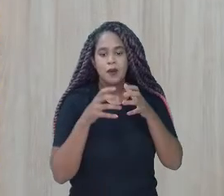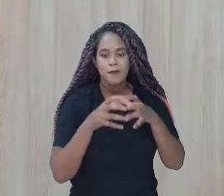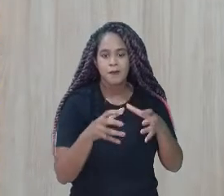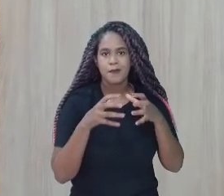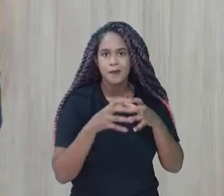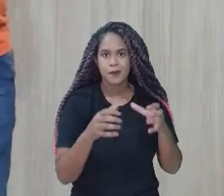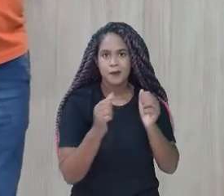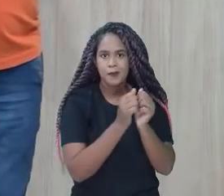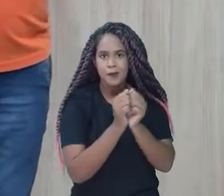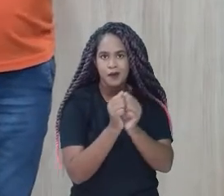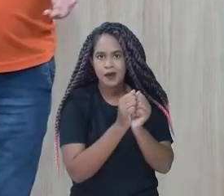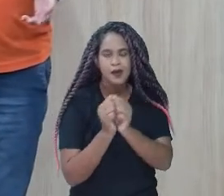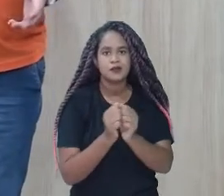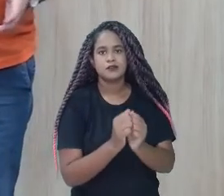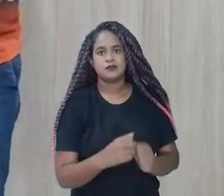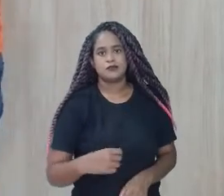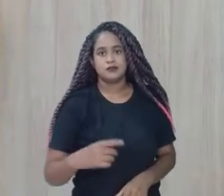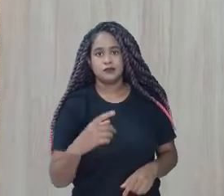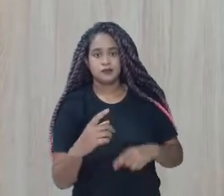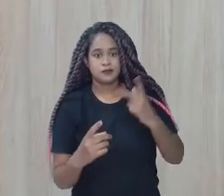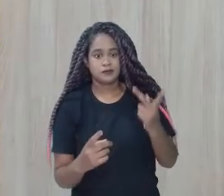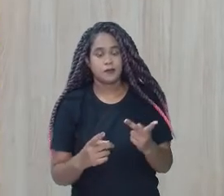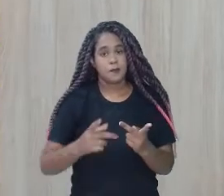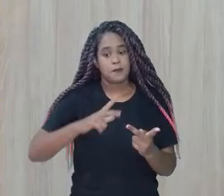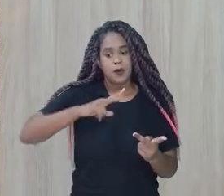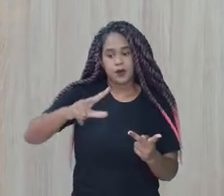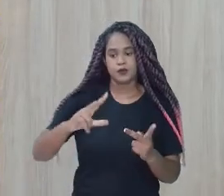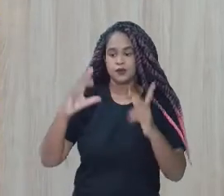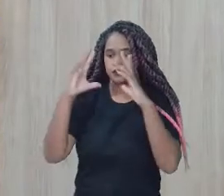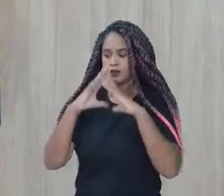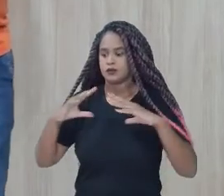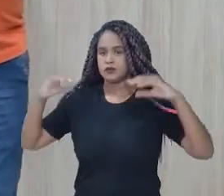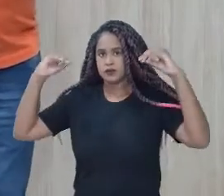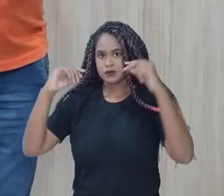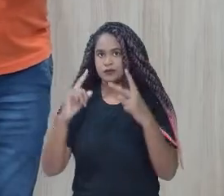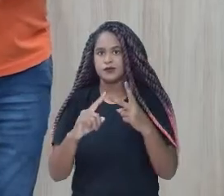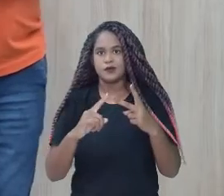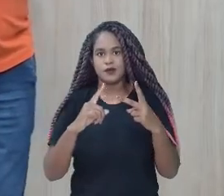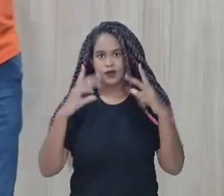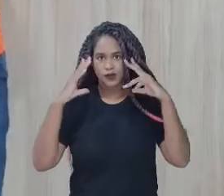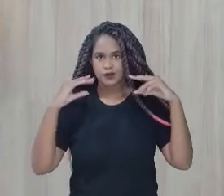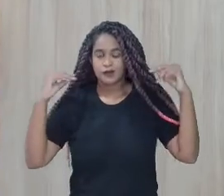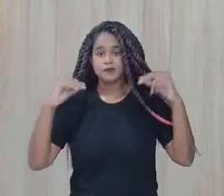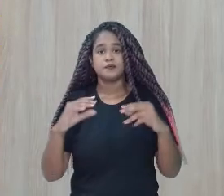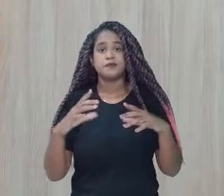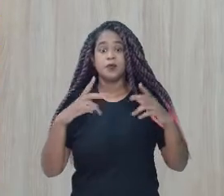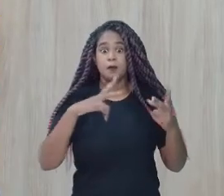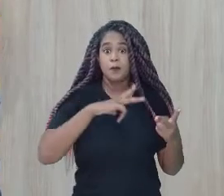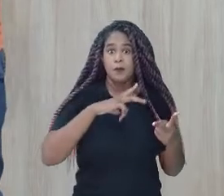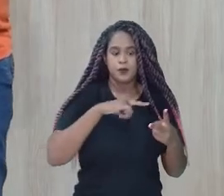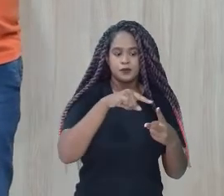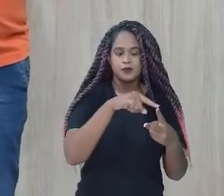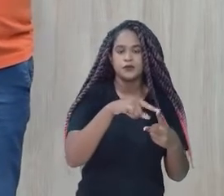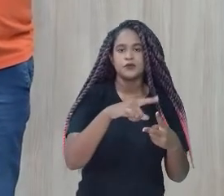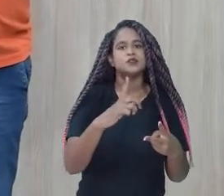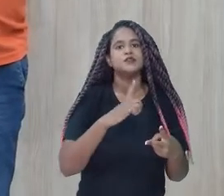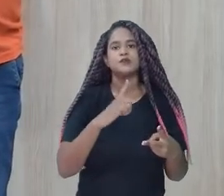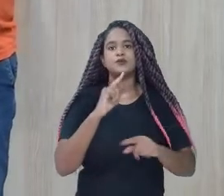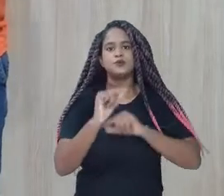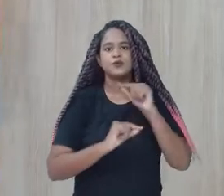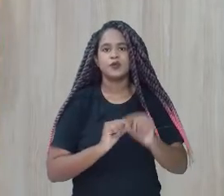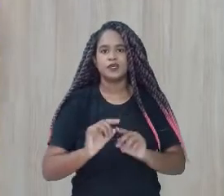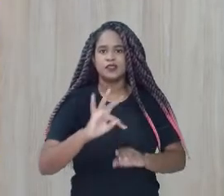entre portugueses e holandeses, na qual os portugueses, eles detinham a técnica de produção